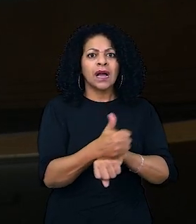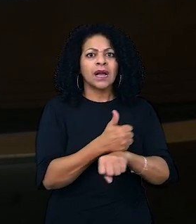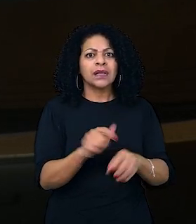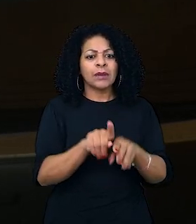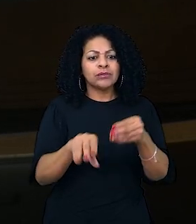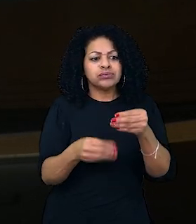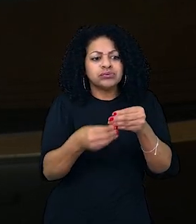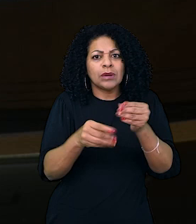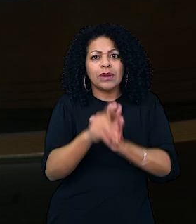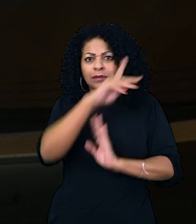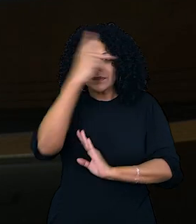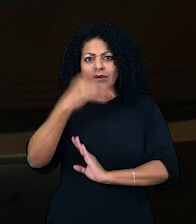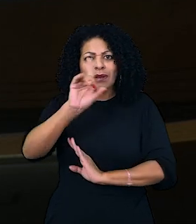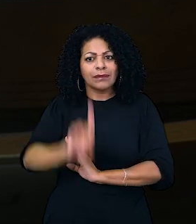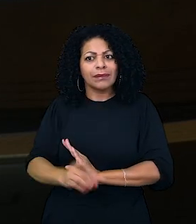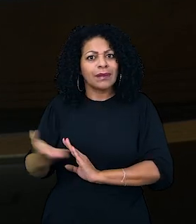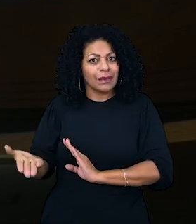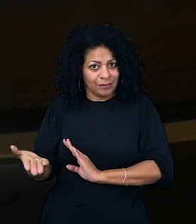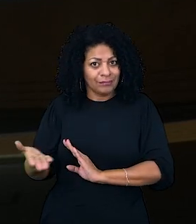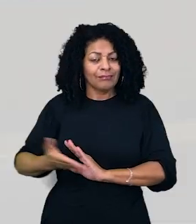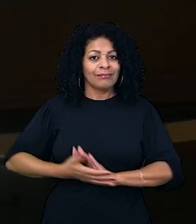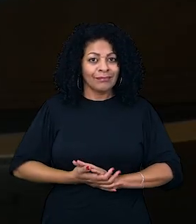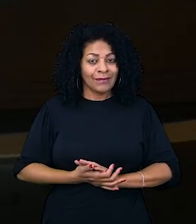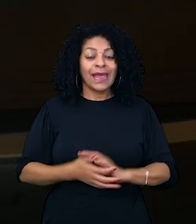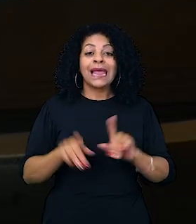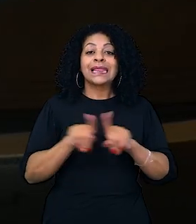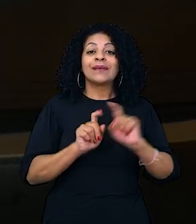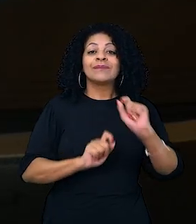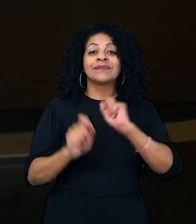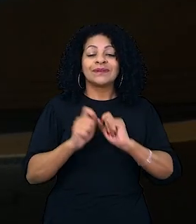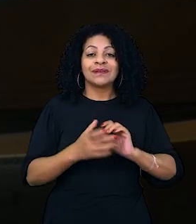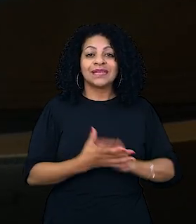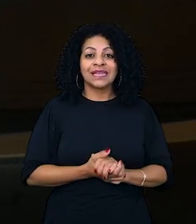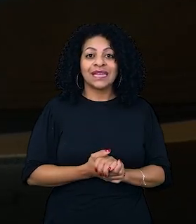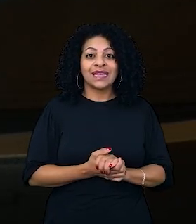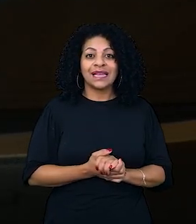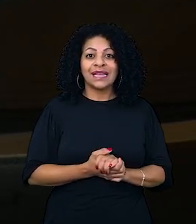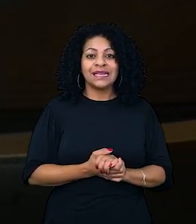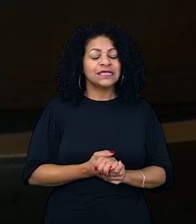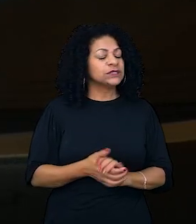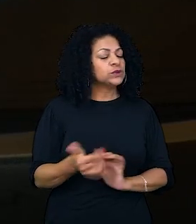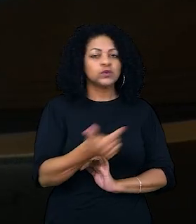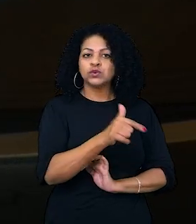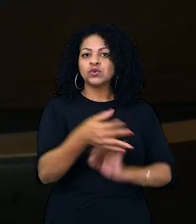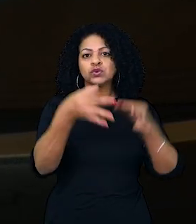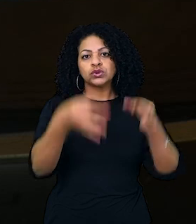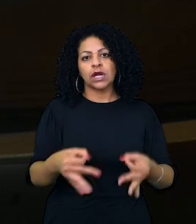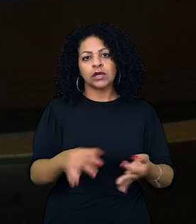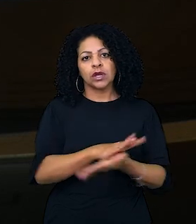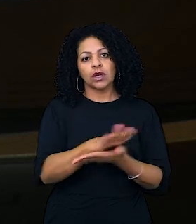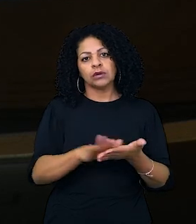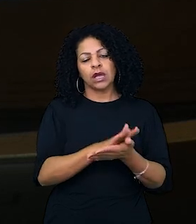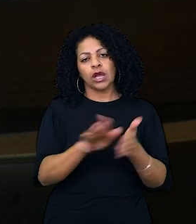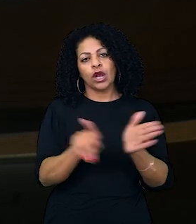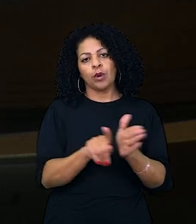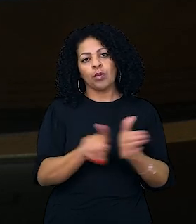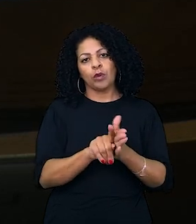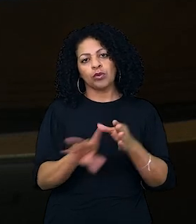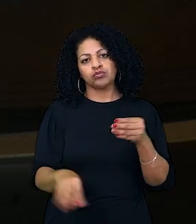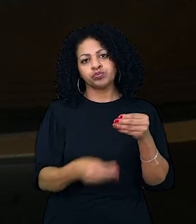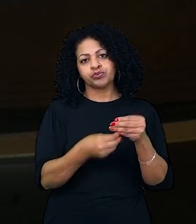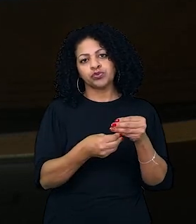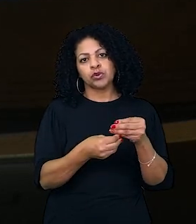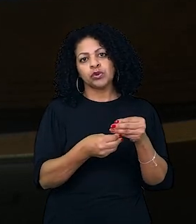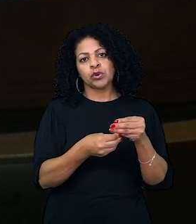à deficiência apresentada pelo autor. Além do mais, não é razoável aplicar, como fez a